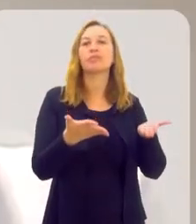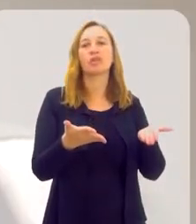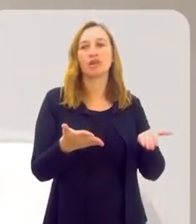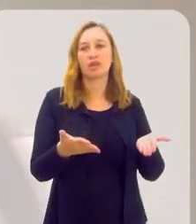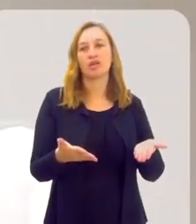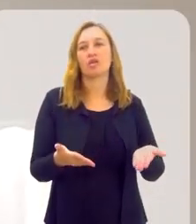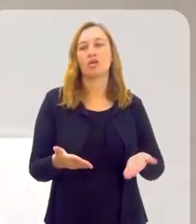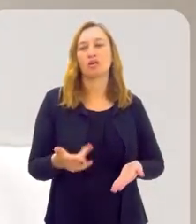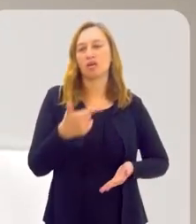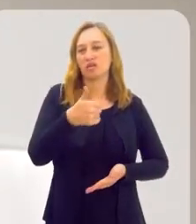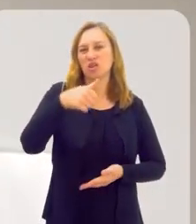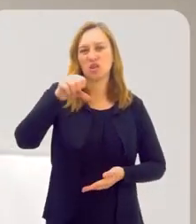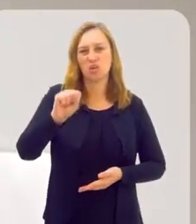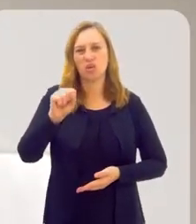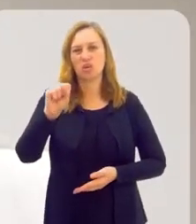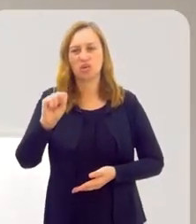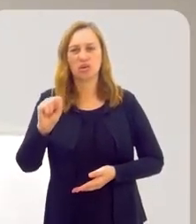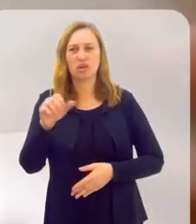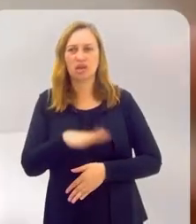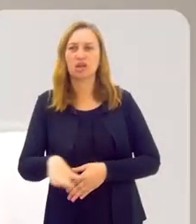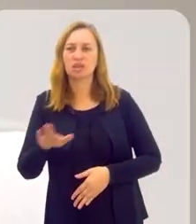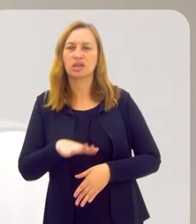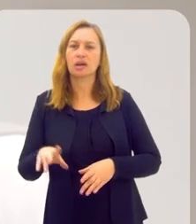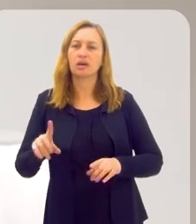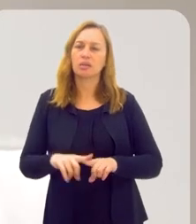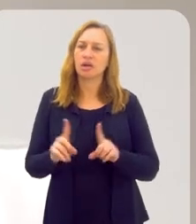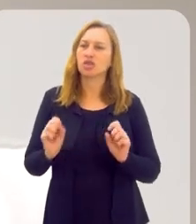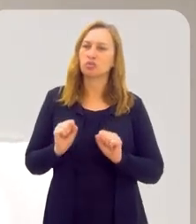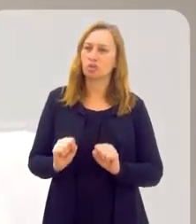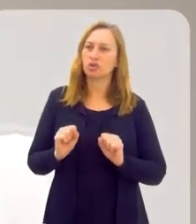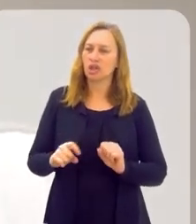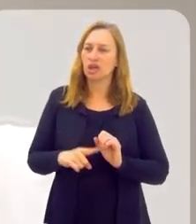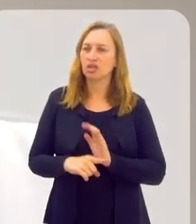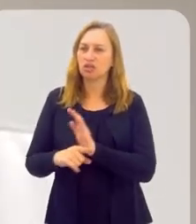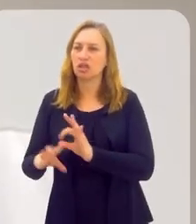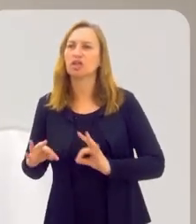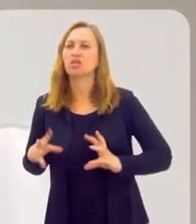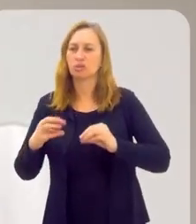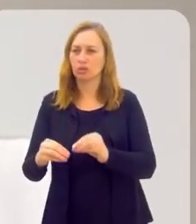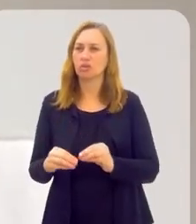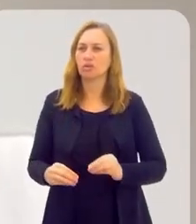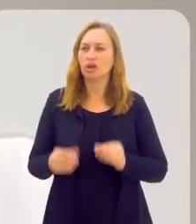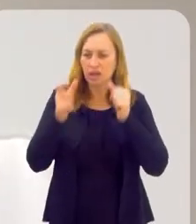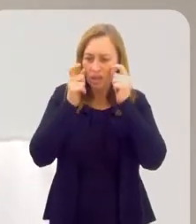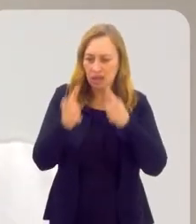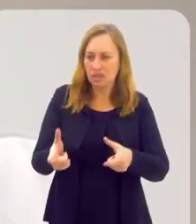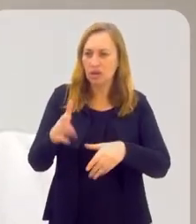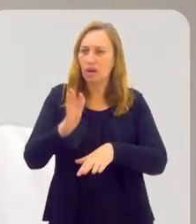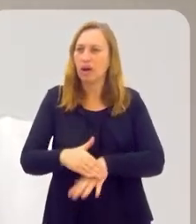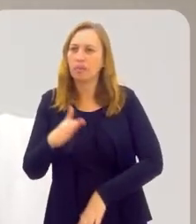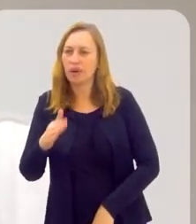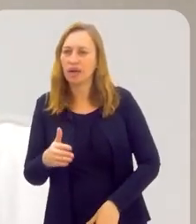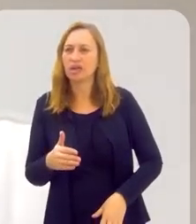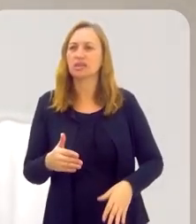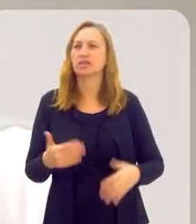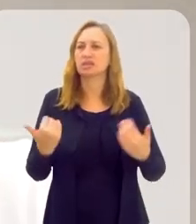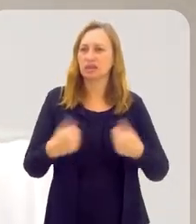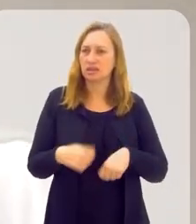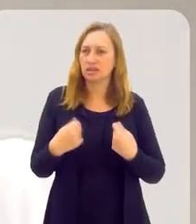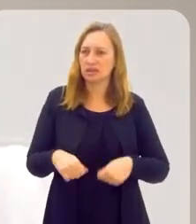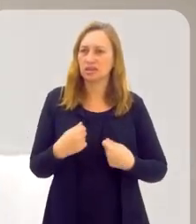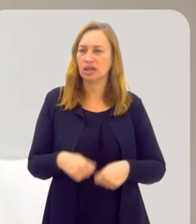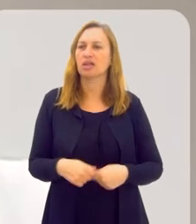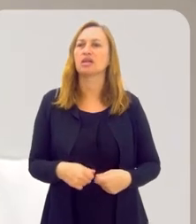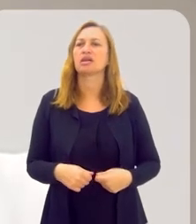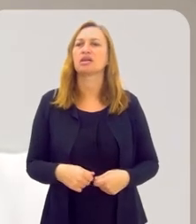um para 27 ou 28 crianças, mas poderem estar dois. E um professor poder dar mais atenção às especificidades e